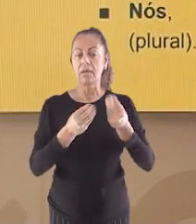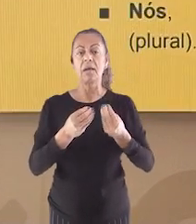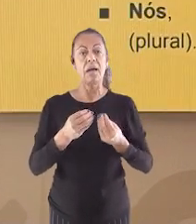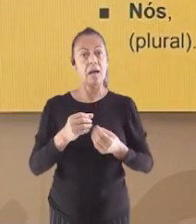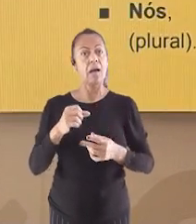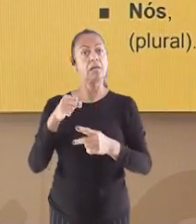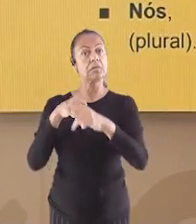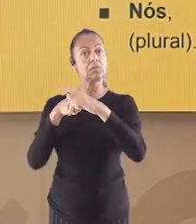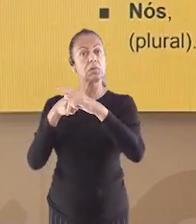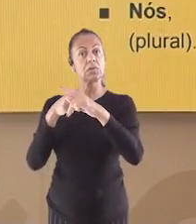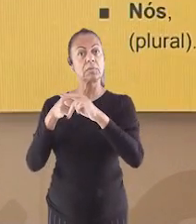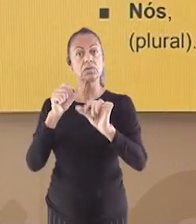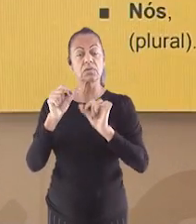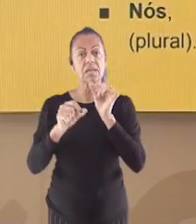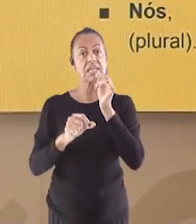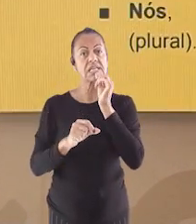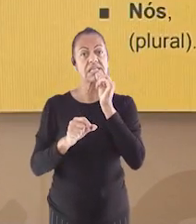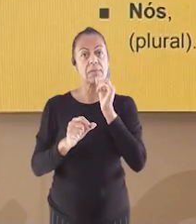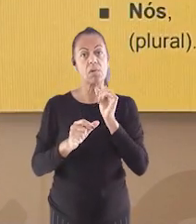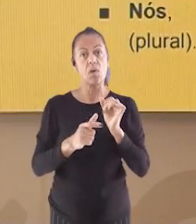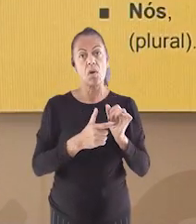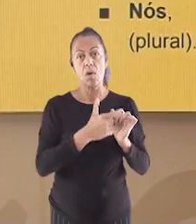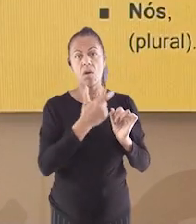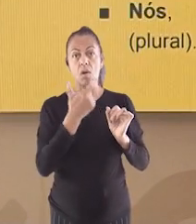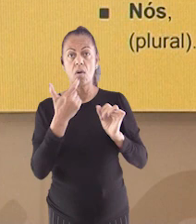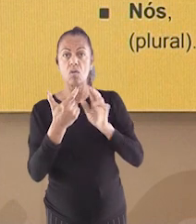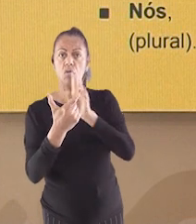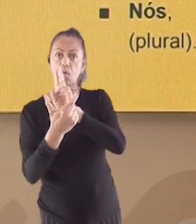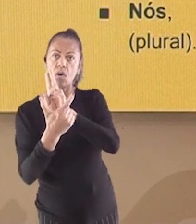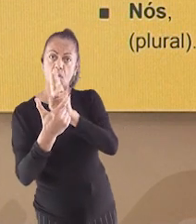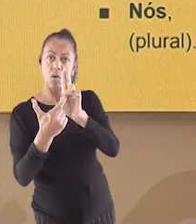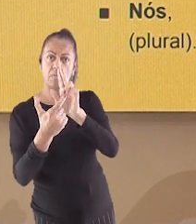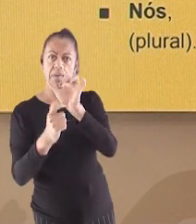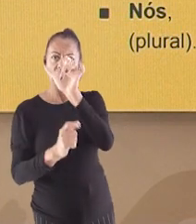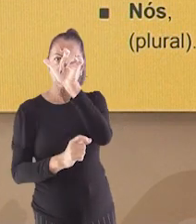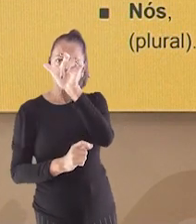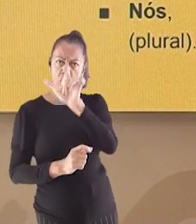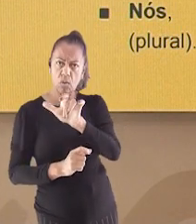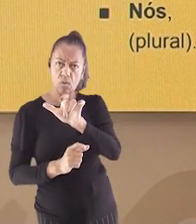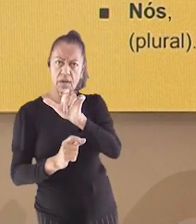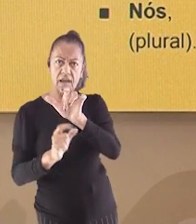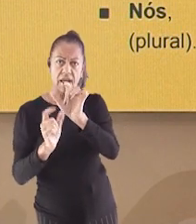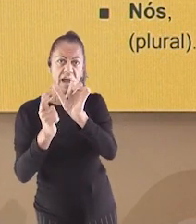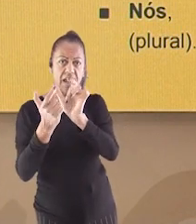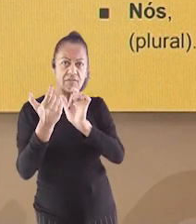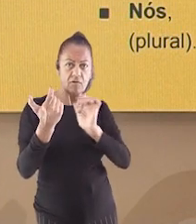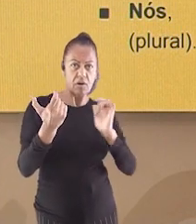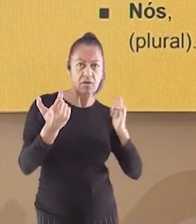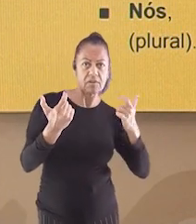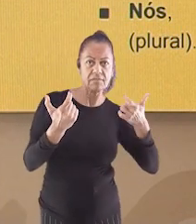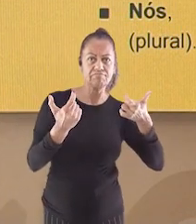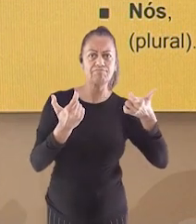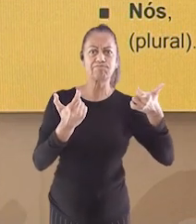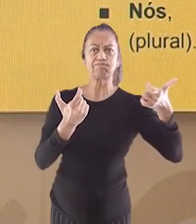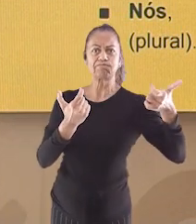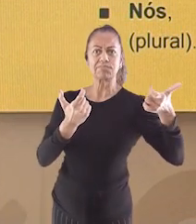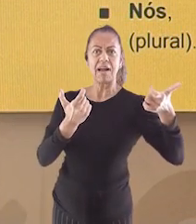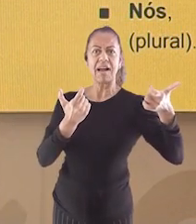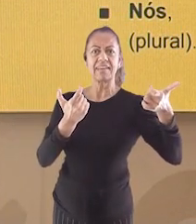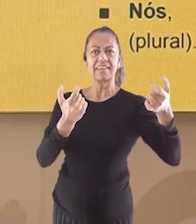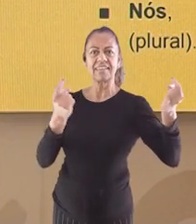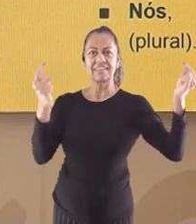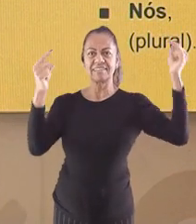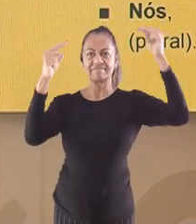para retomar pessoas do discurso. Mas como assim, professor? O discurso é a conversa,